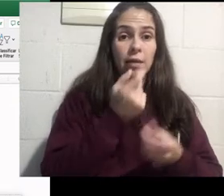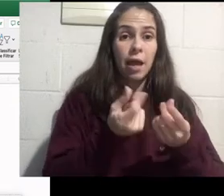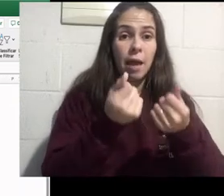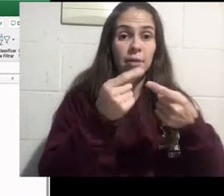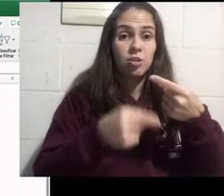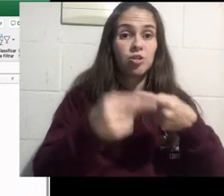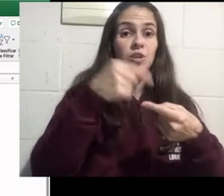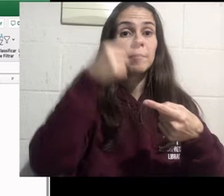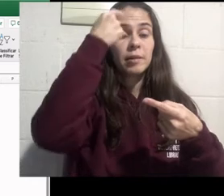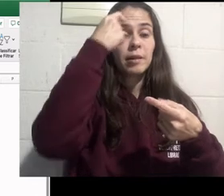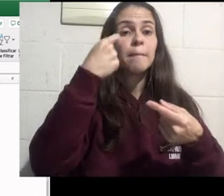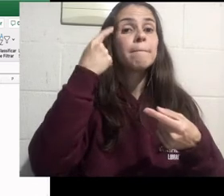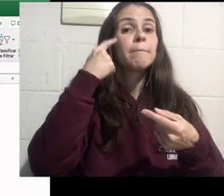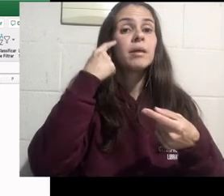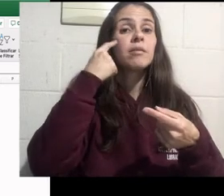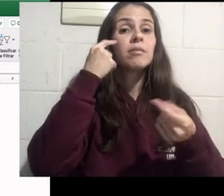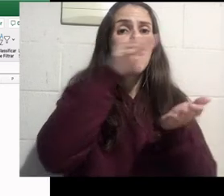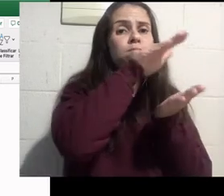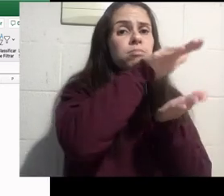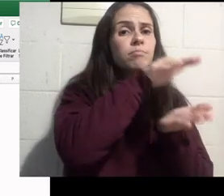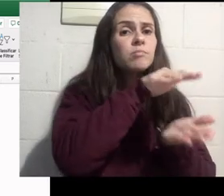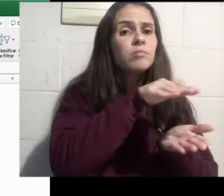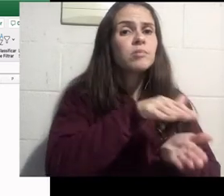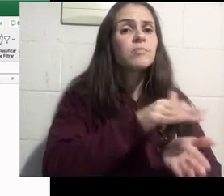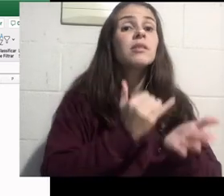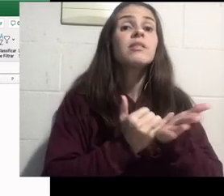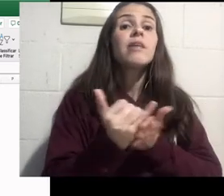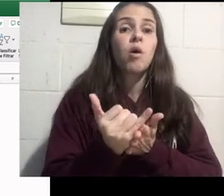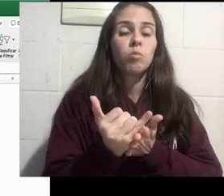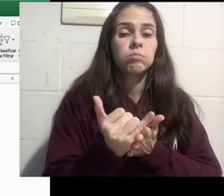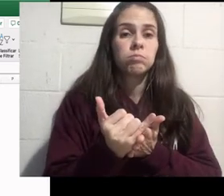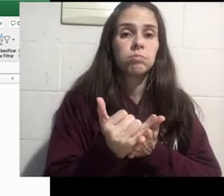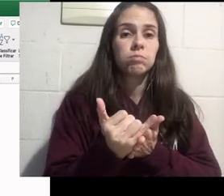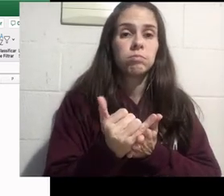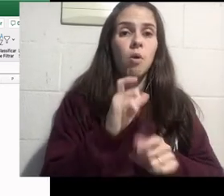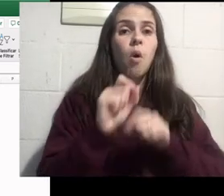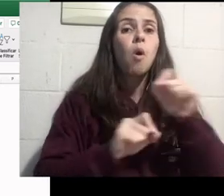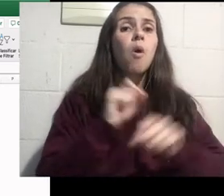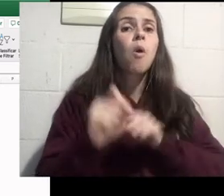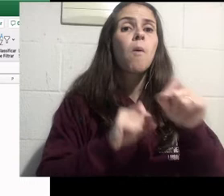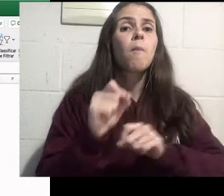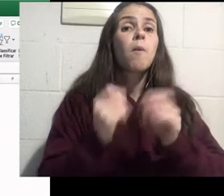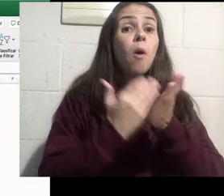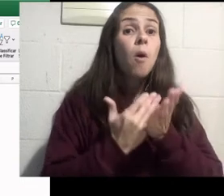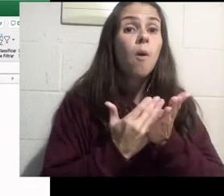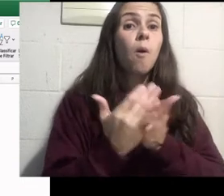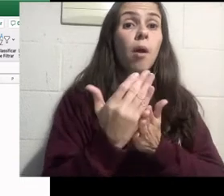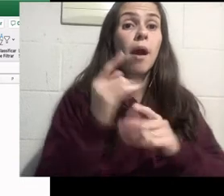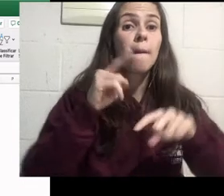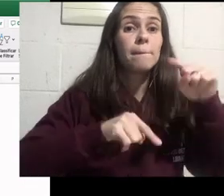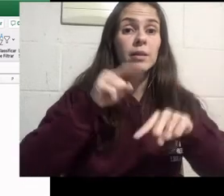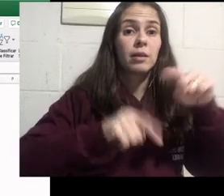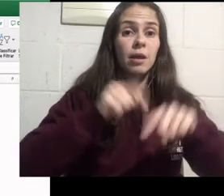tem que definir o estoque inicial, tá? Que é qual é o investimento inicial que a mini empresa vai fazer em termos de estoque de